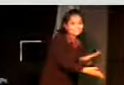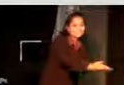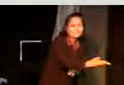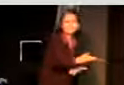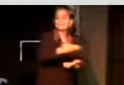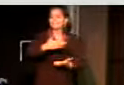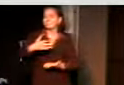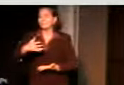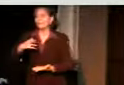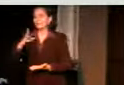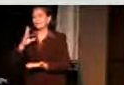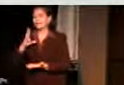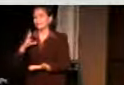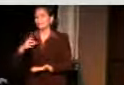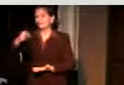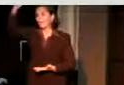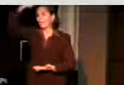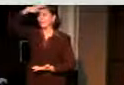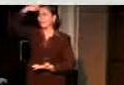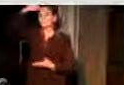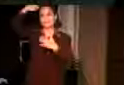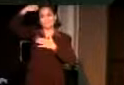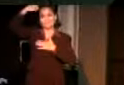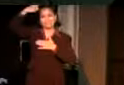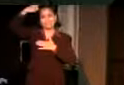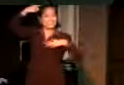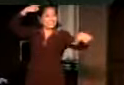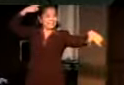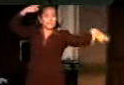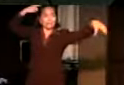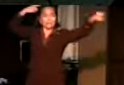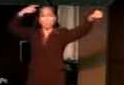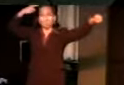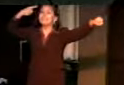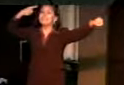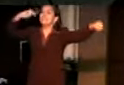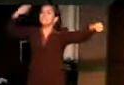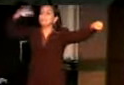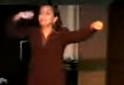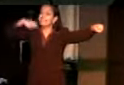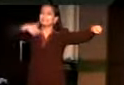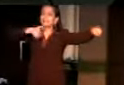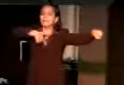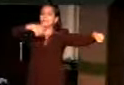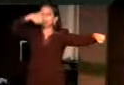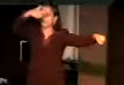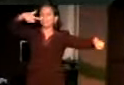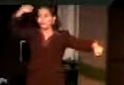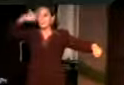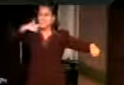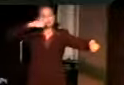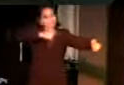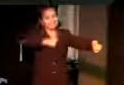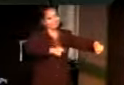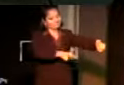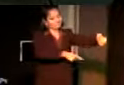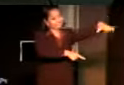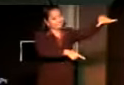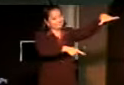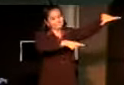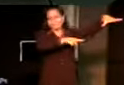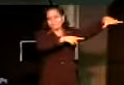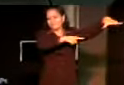não me sinta muito bem a Luz está em mim e eles estão nas trevas precisam dessa luz é natural Eu Não